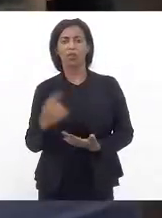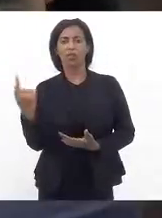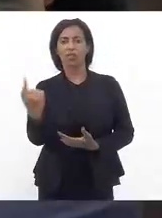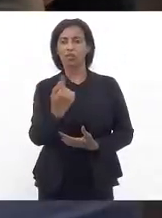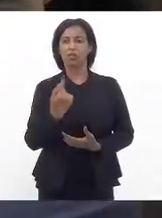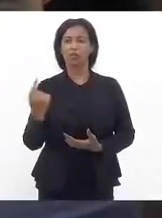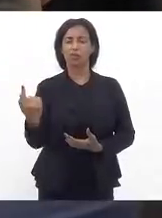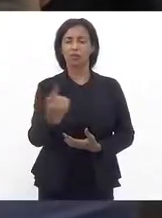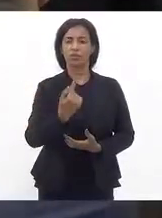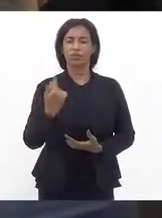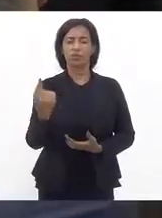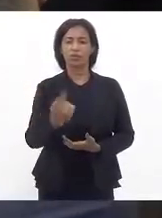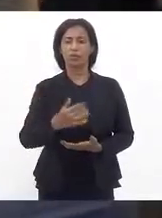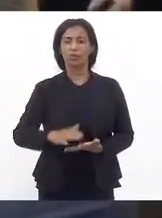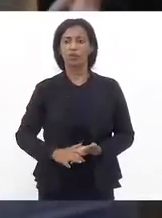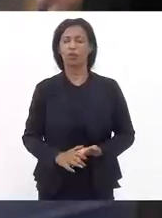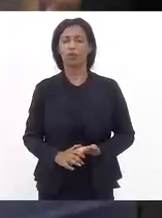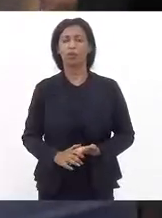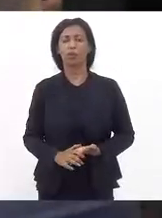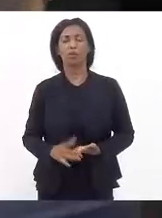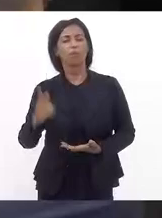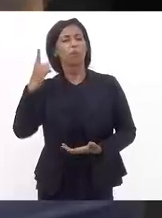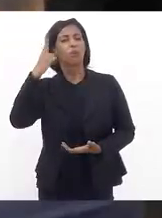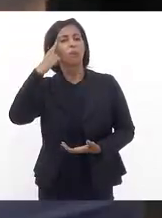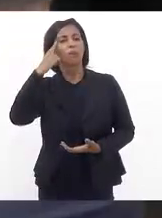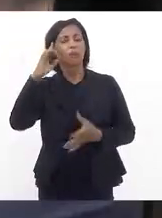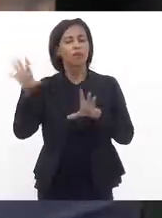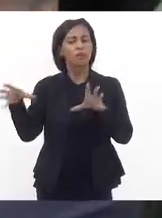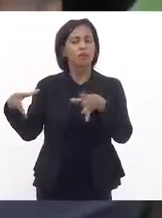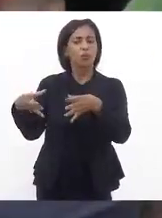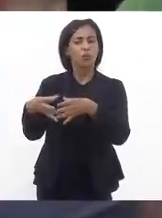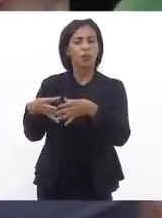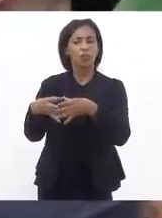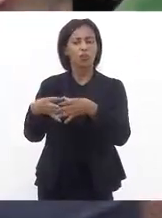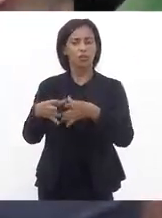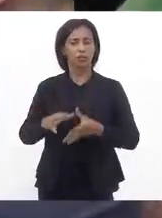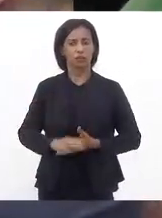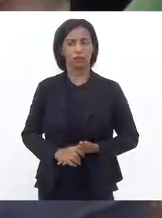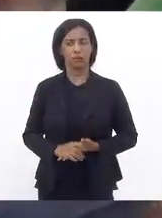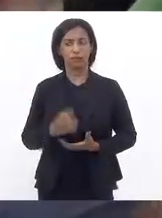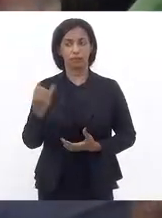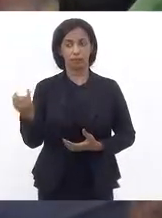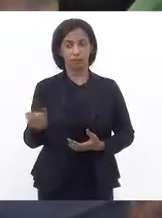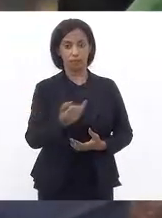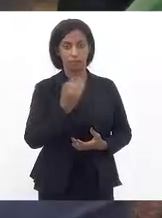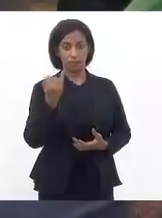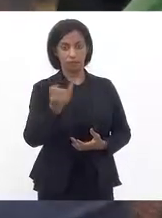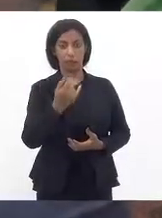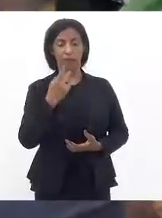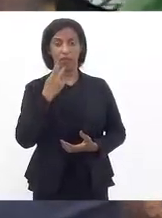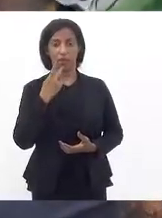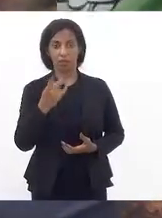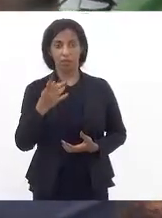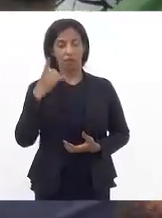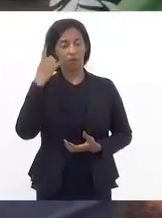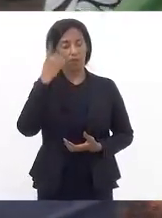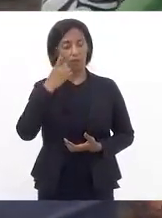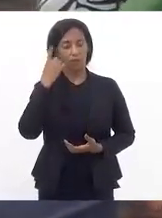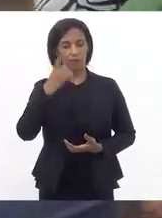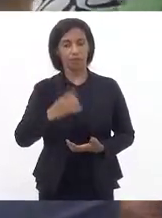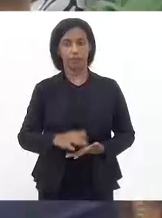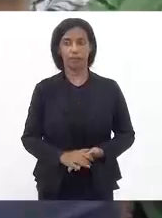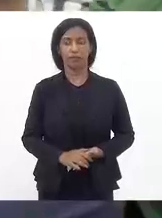individual que não não pensa no coletivo como um todo é importante que se diga deputada a